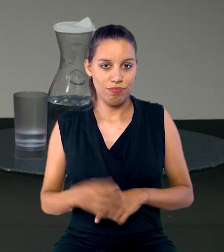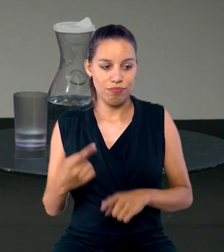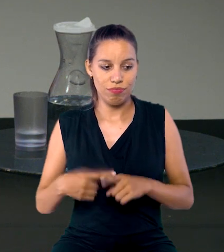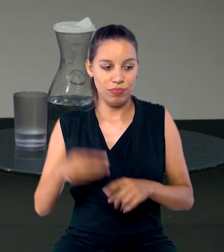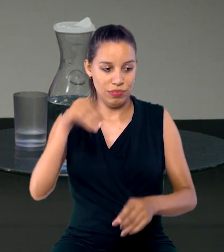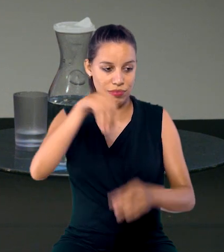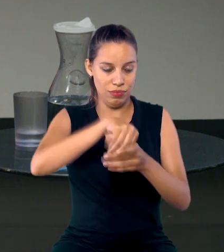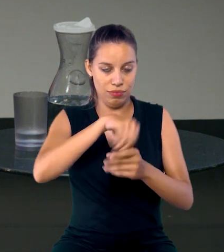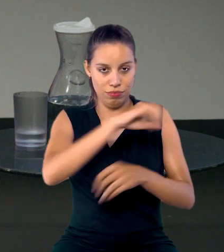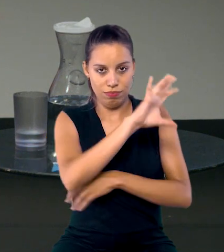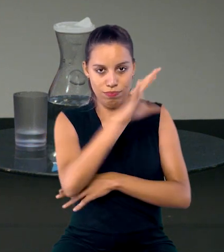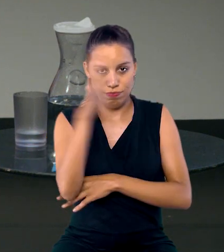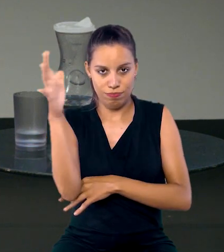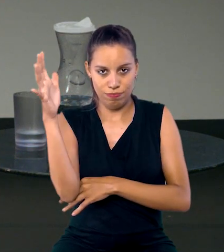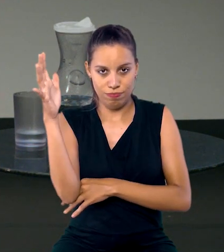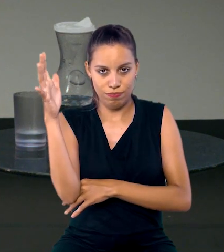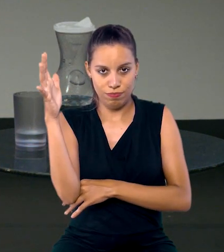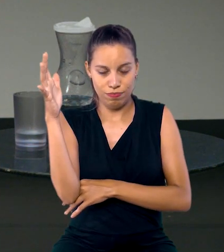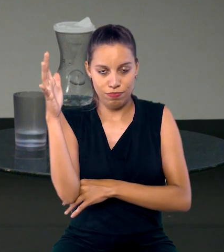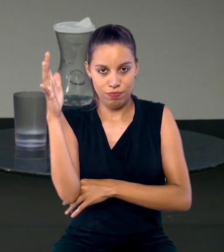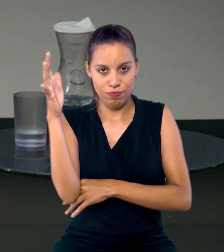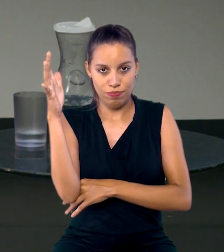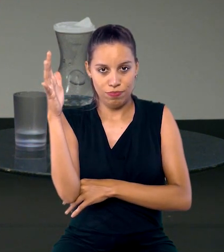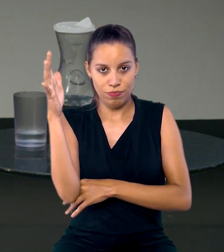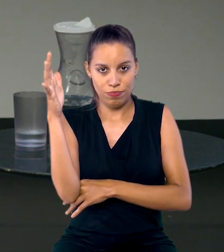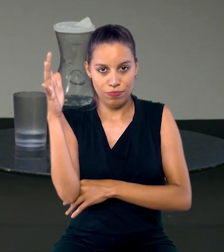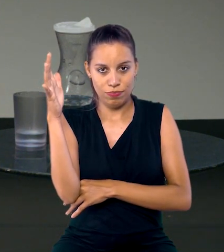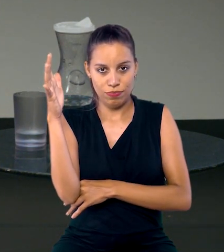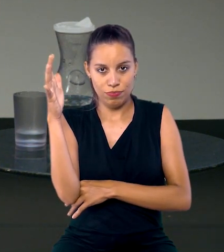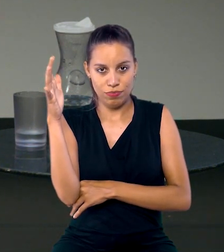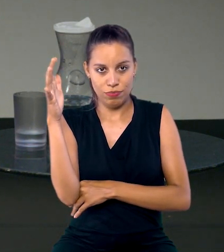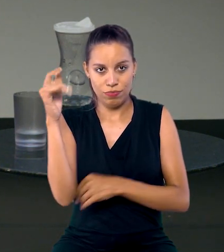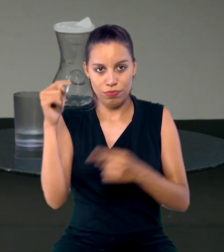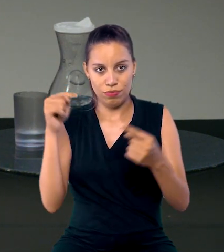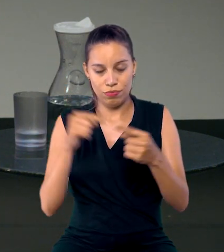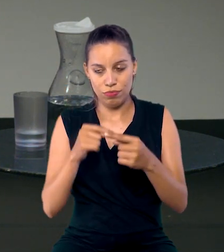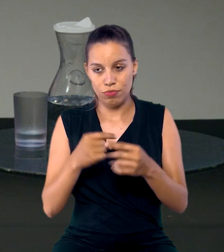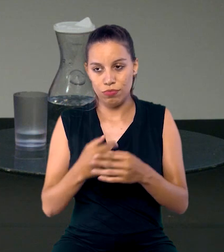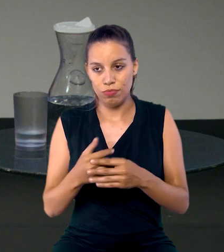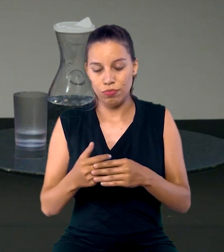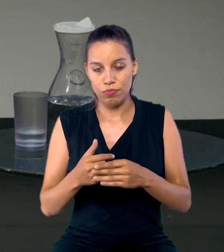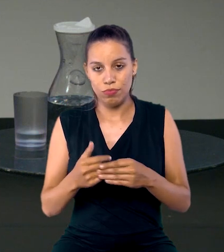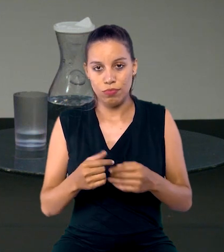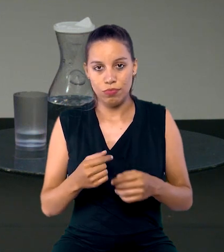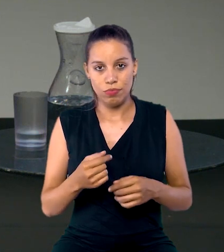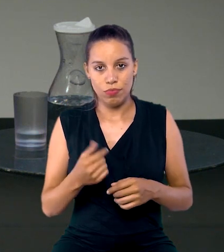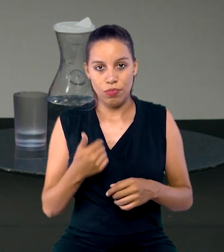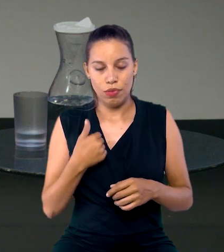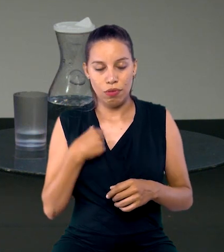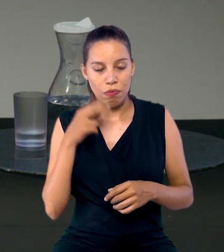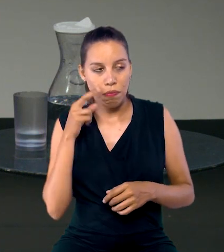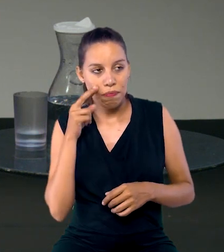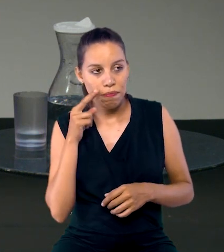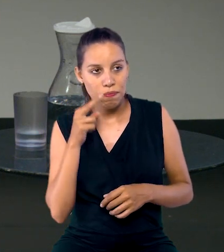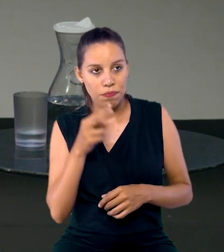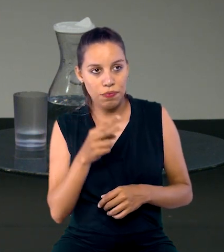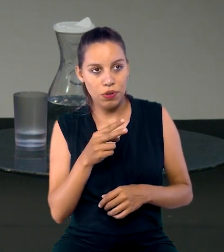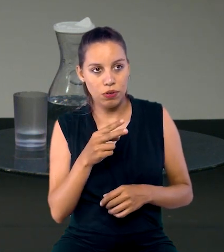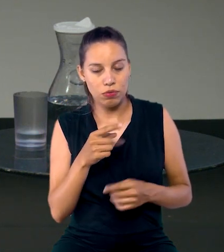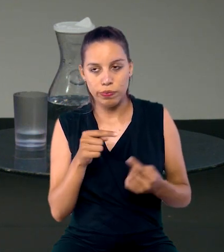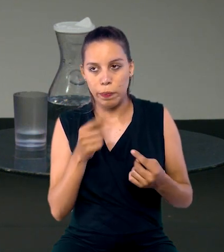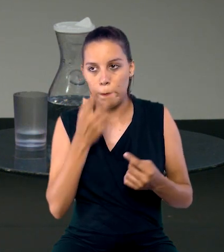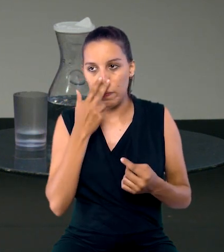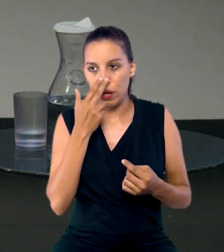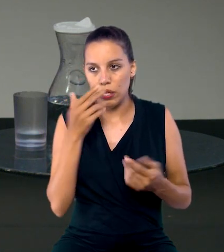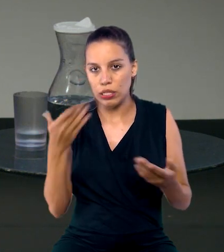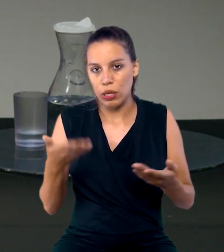Porque na floresta, nesse momento que a gente vive, que é um momento de eu vejo e entendo como